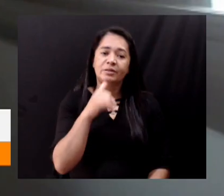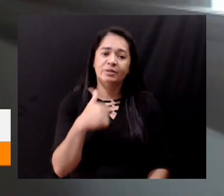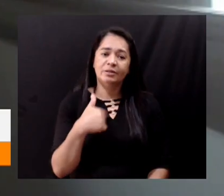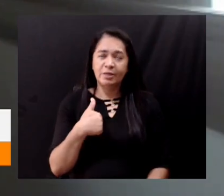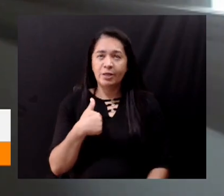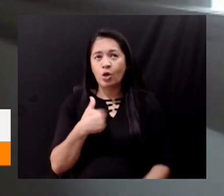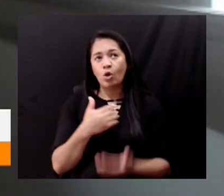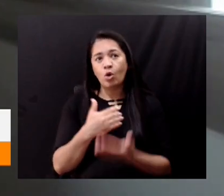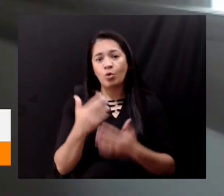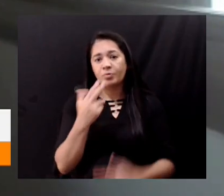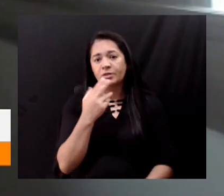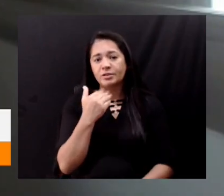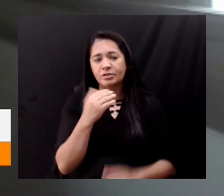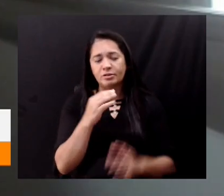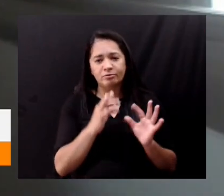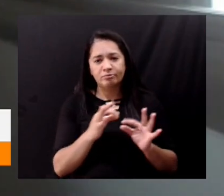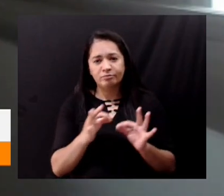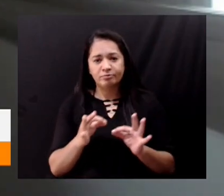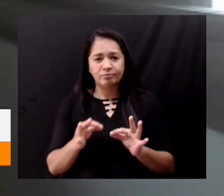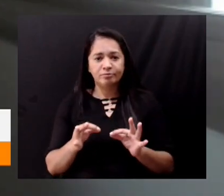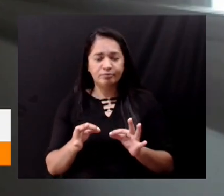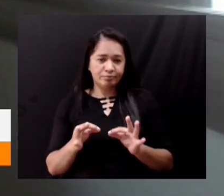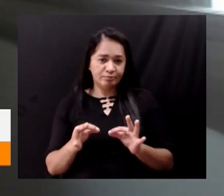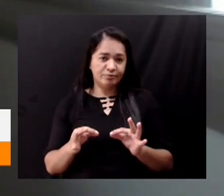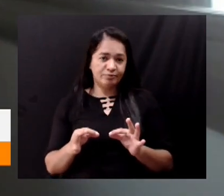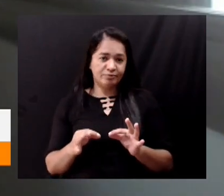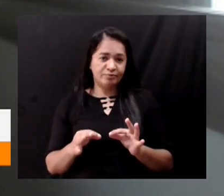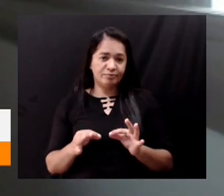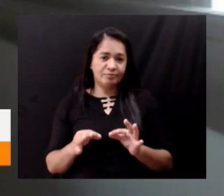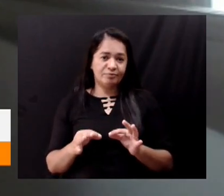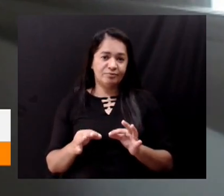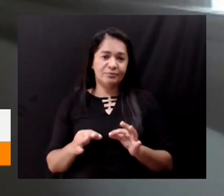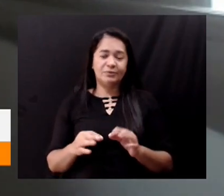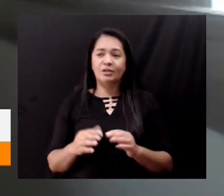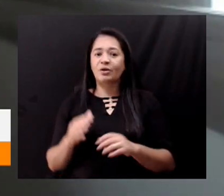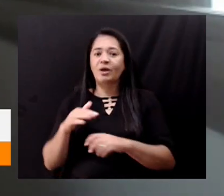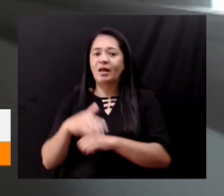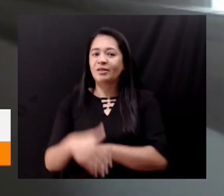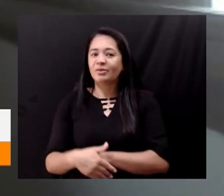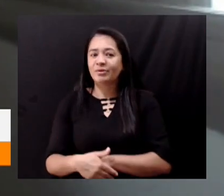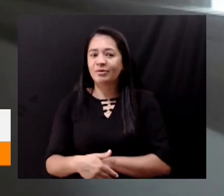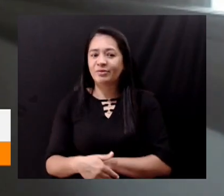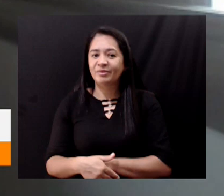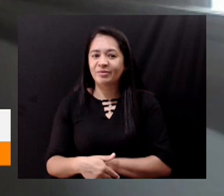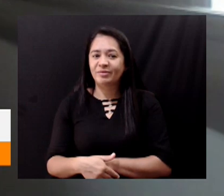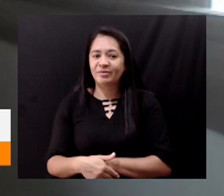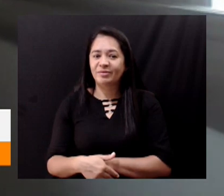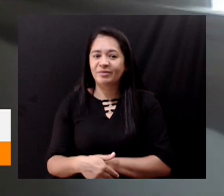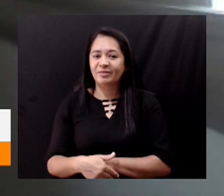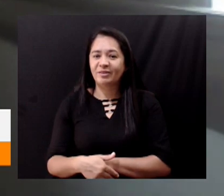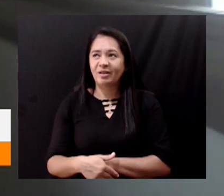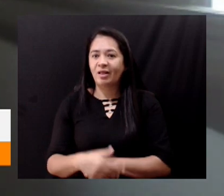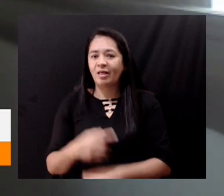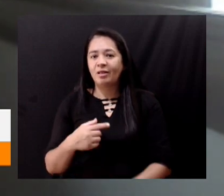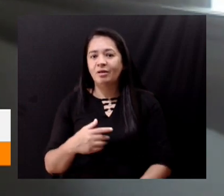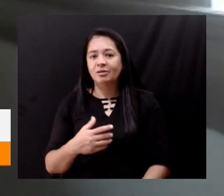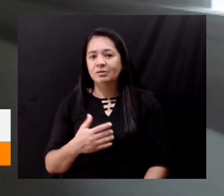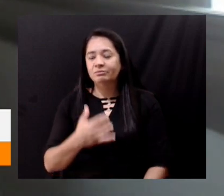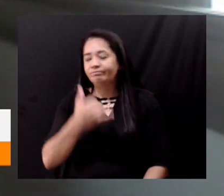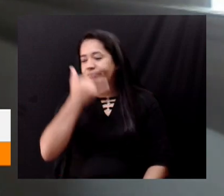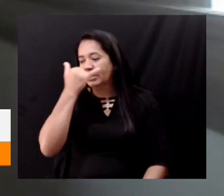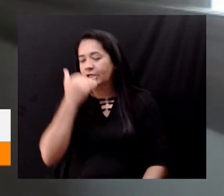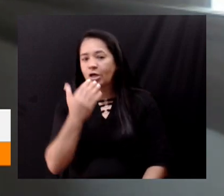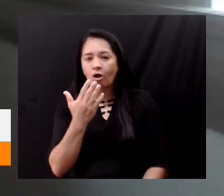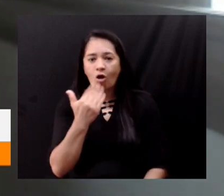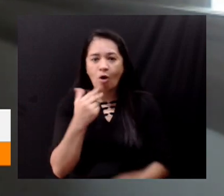dia inteiro. Chegou no final da noite, nossa, aquela famosa expressão, né? Enfiei o pé na jaca, comi um brigadeiro. Isso